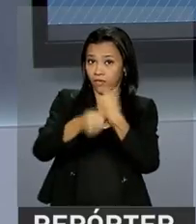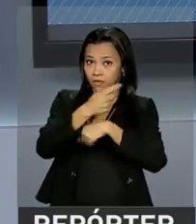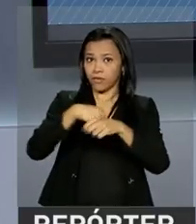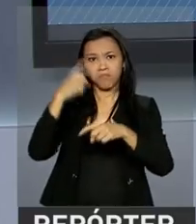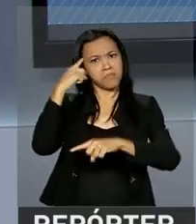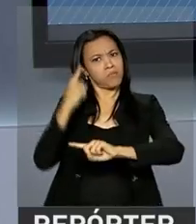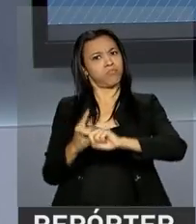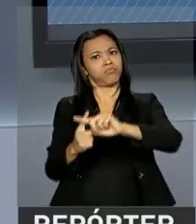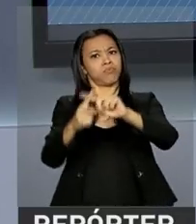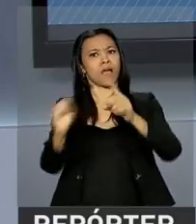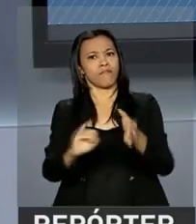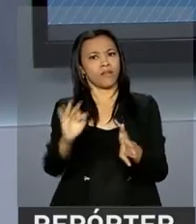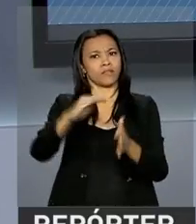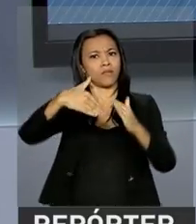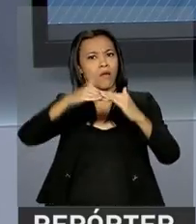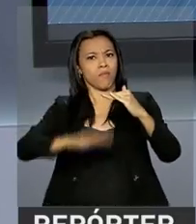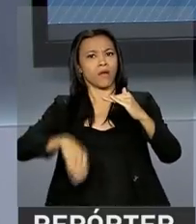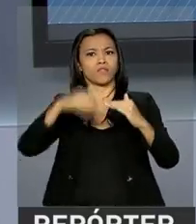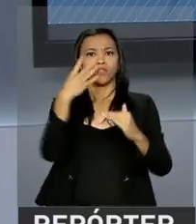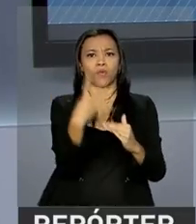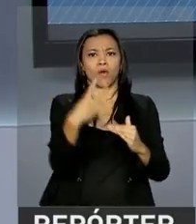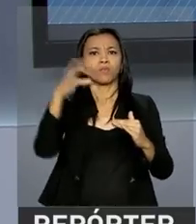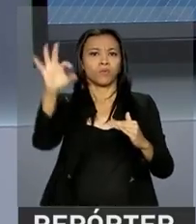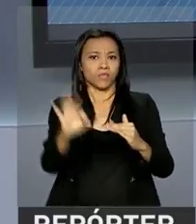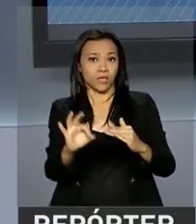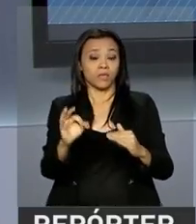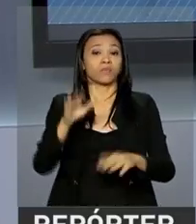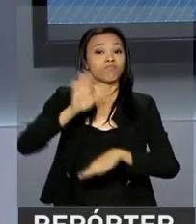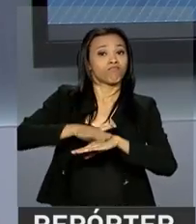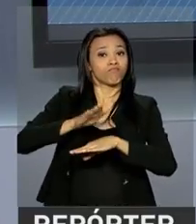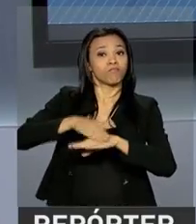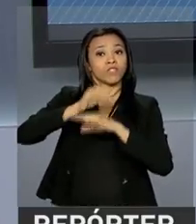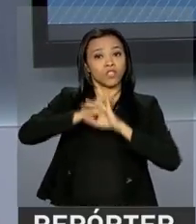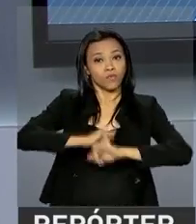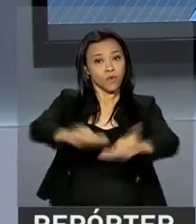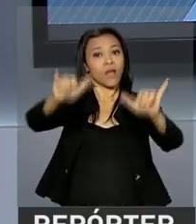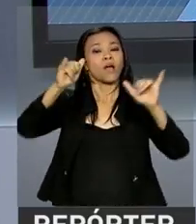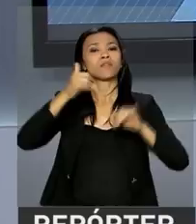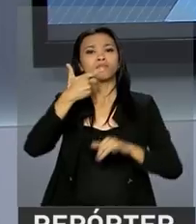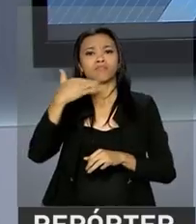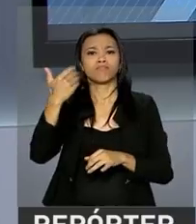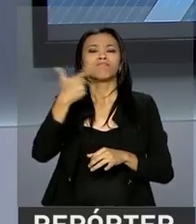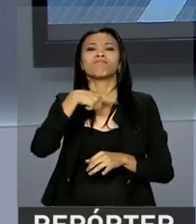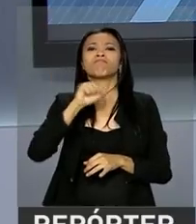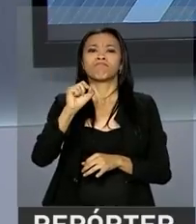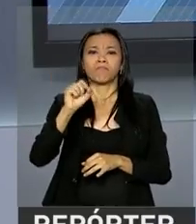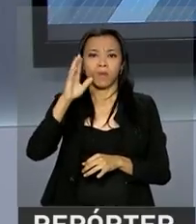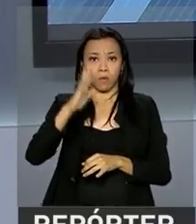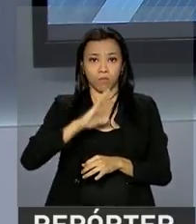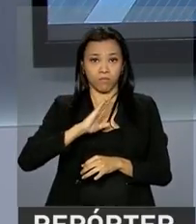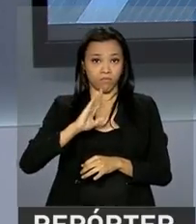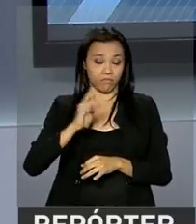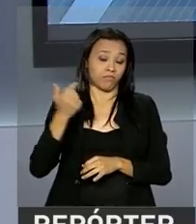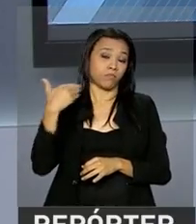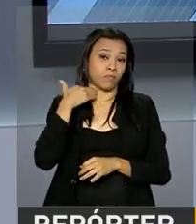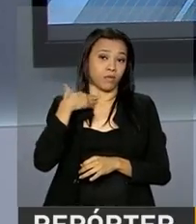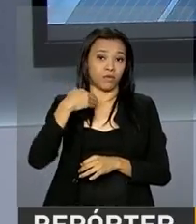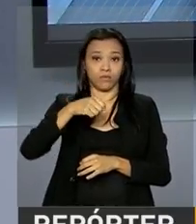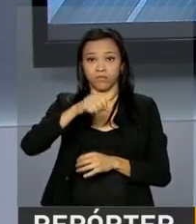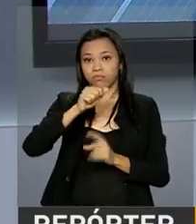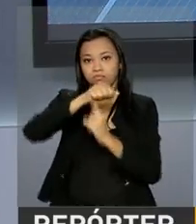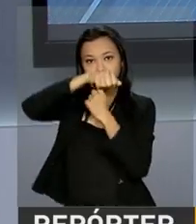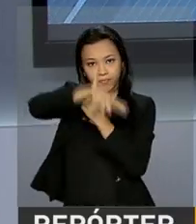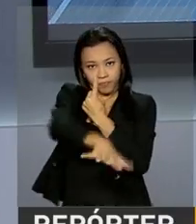oficial abaixo de 4% este ano de acordo com o boletim Focus divulgado semanalmente pelo banco central a expectativa